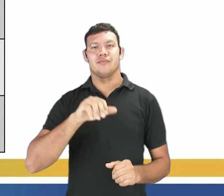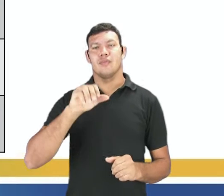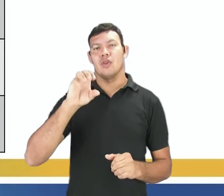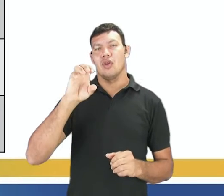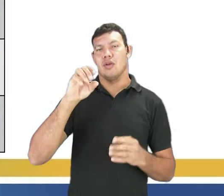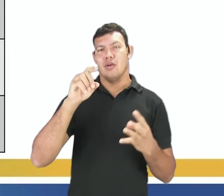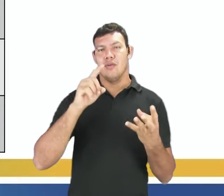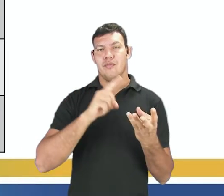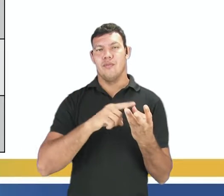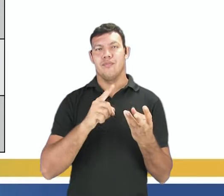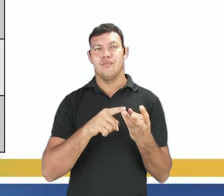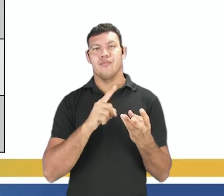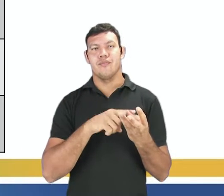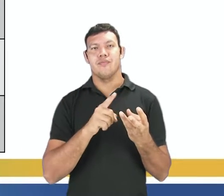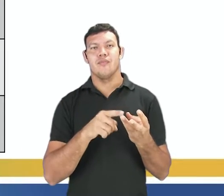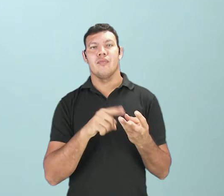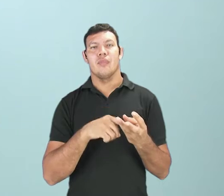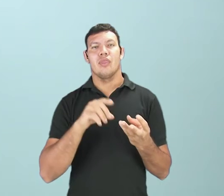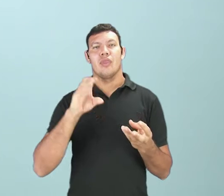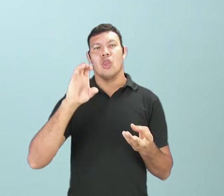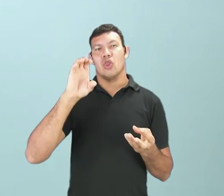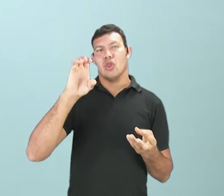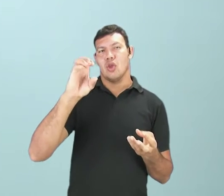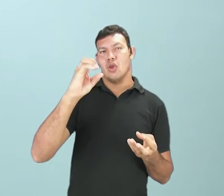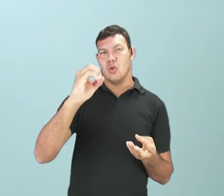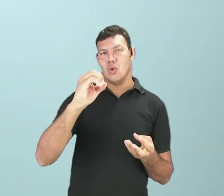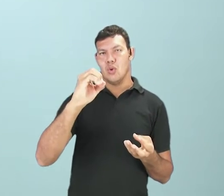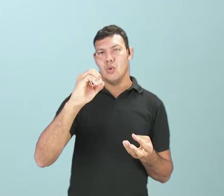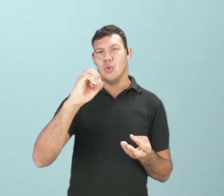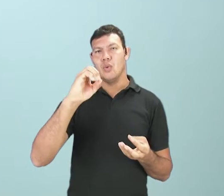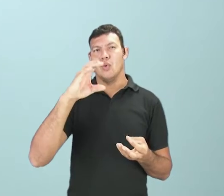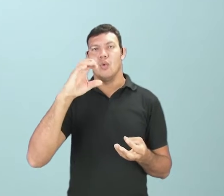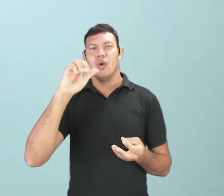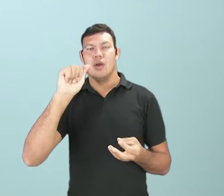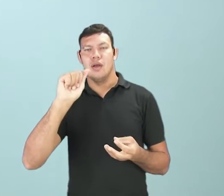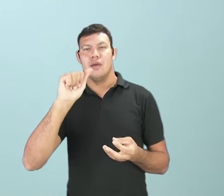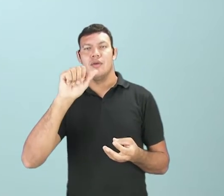as. Bem simples, tudo bem?